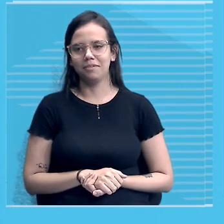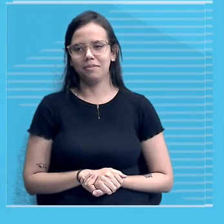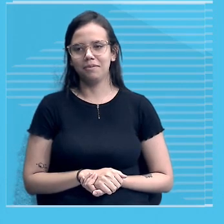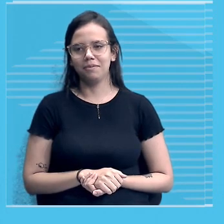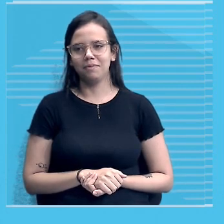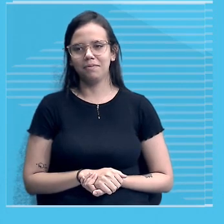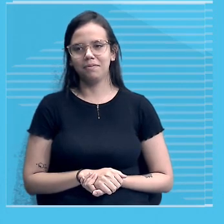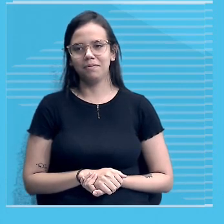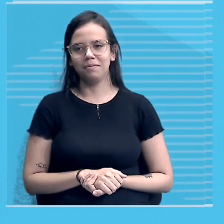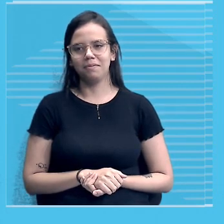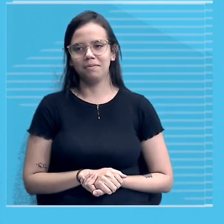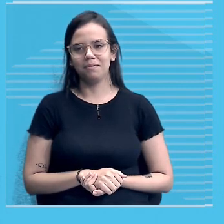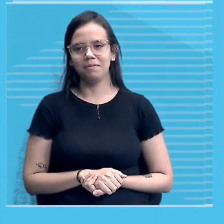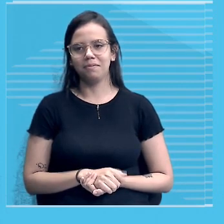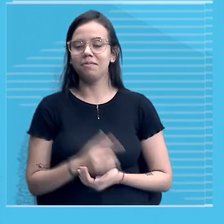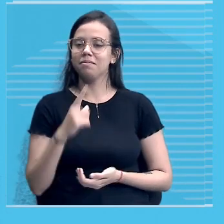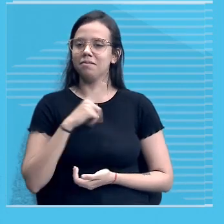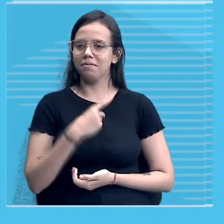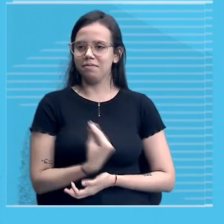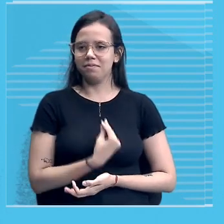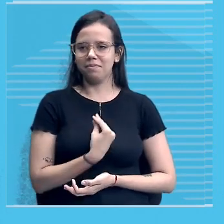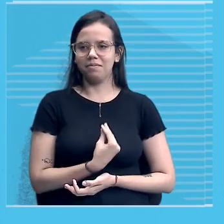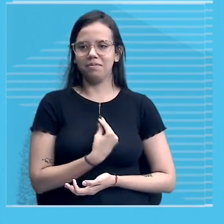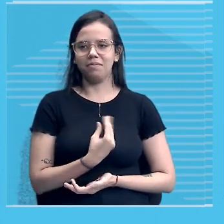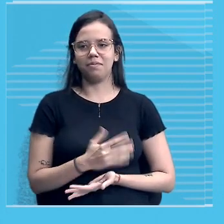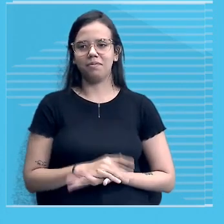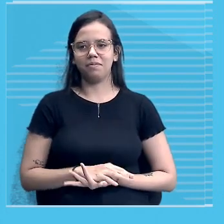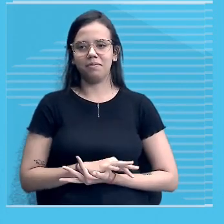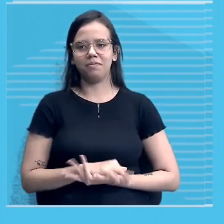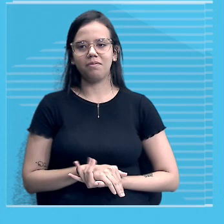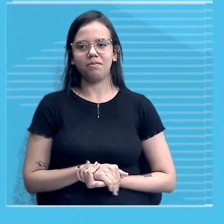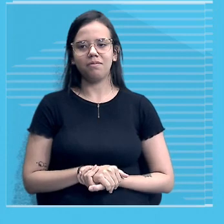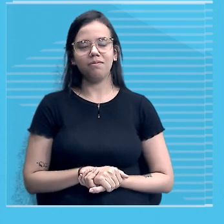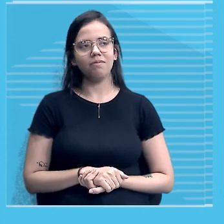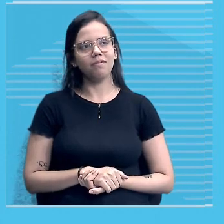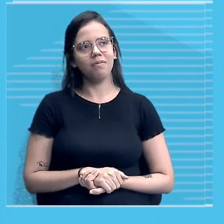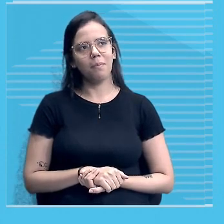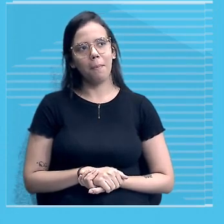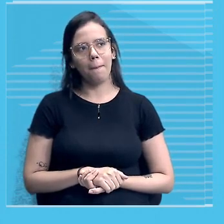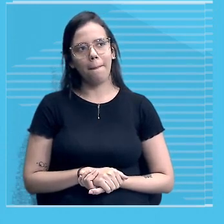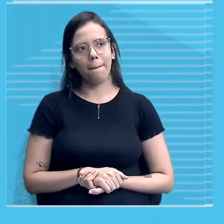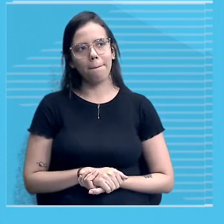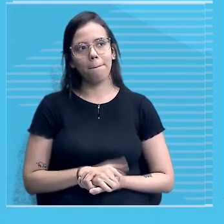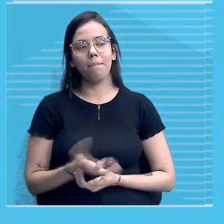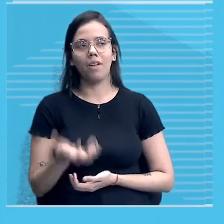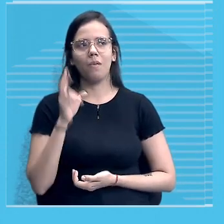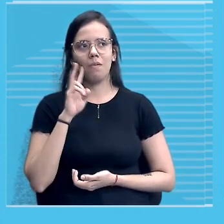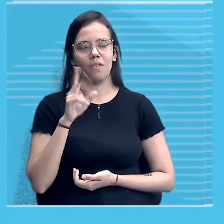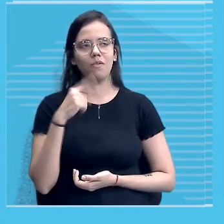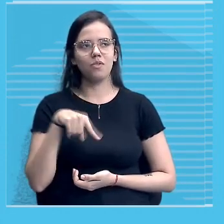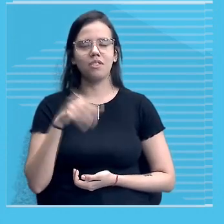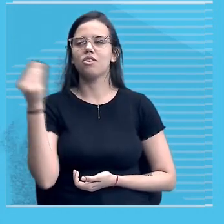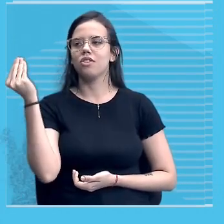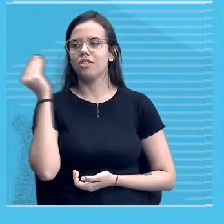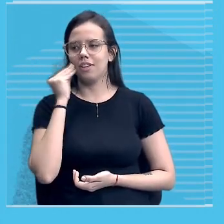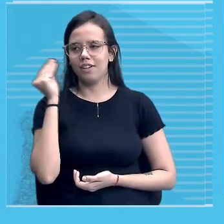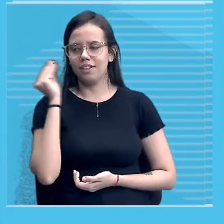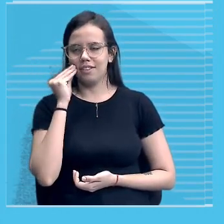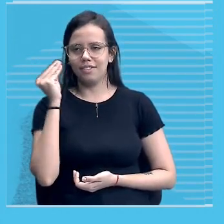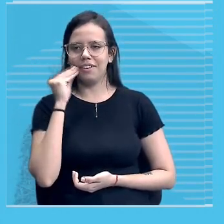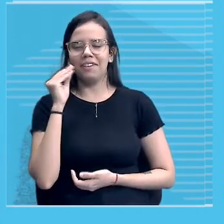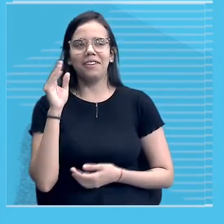eu tô aqui né eu quero ver vocês tentarem a letra B